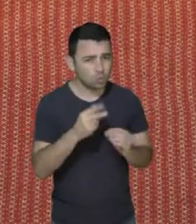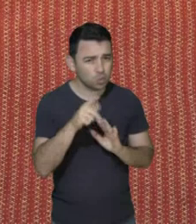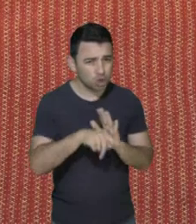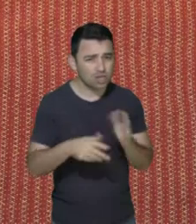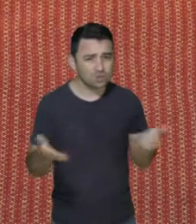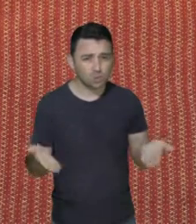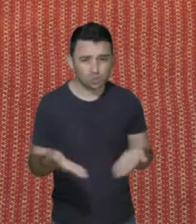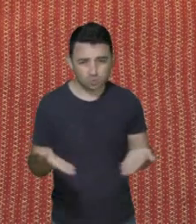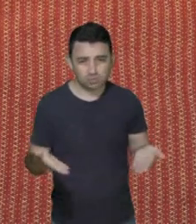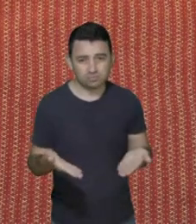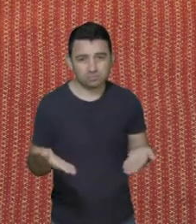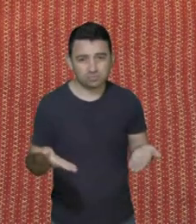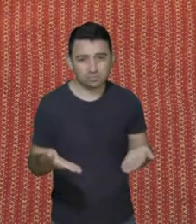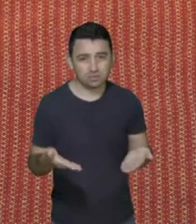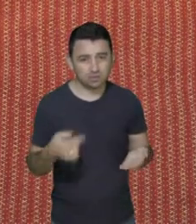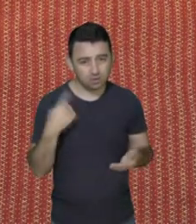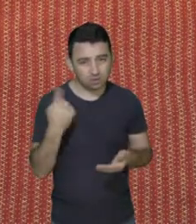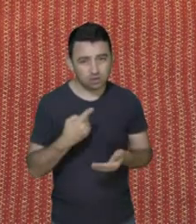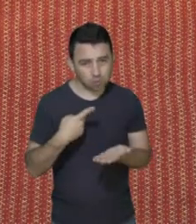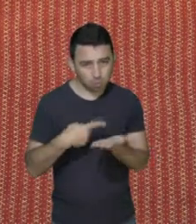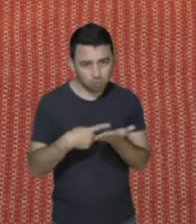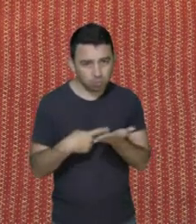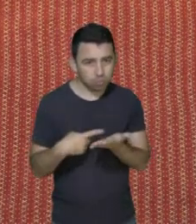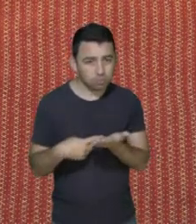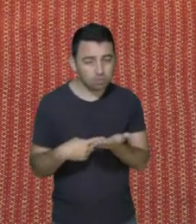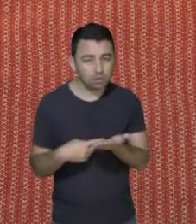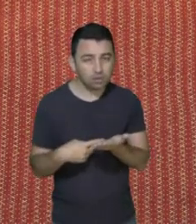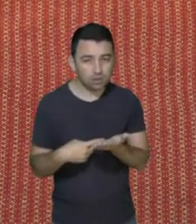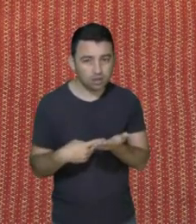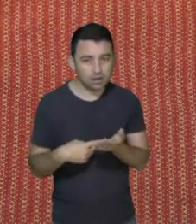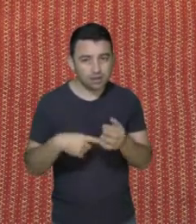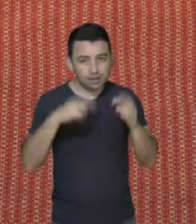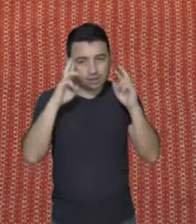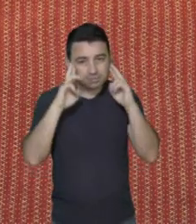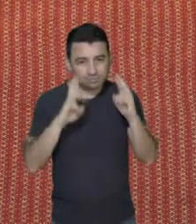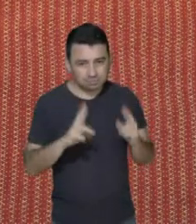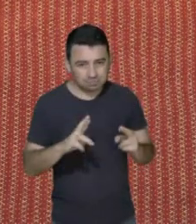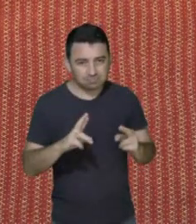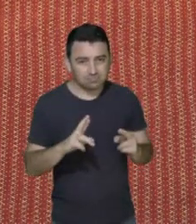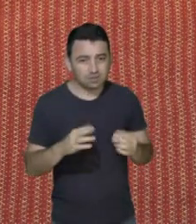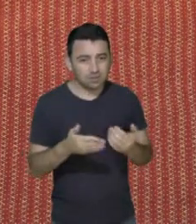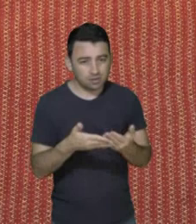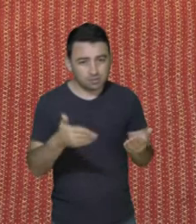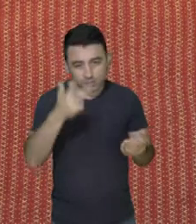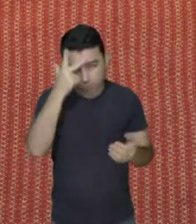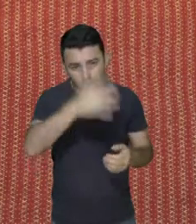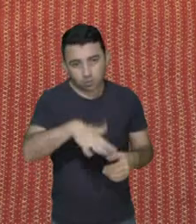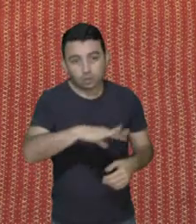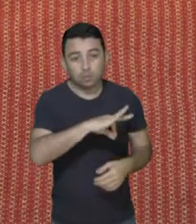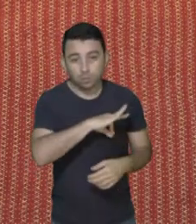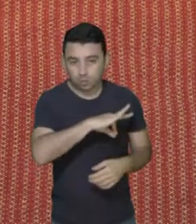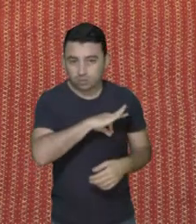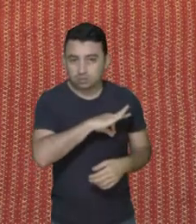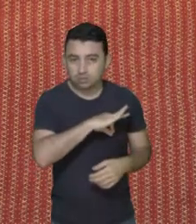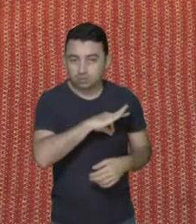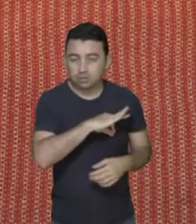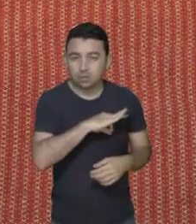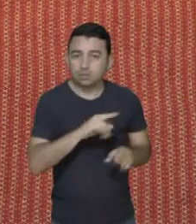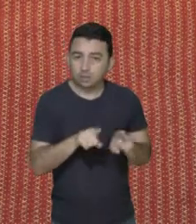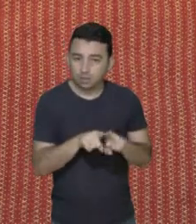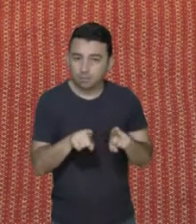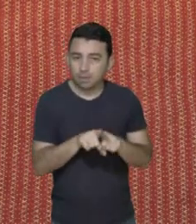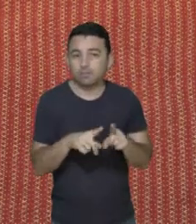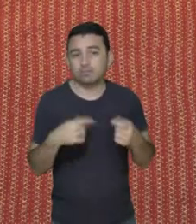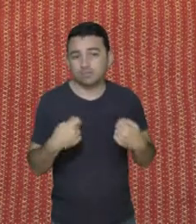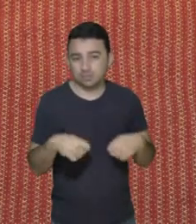hoje, e a gente fez uma ação em respeito ao pessoal da Polícia Penal, a gente poderia fazer também